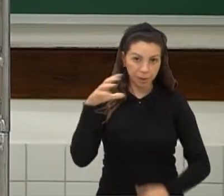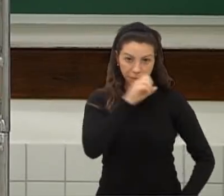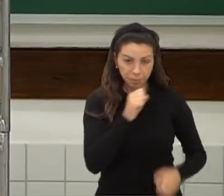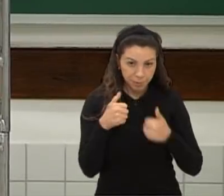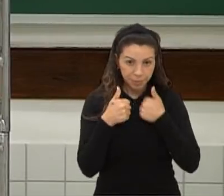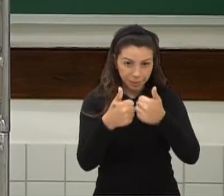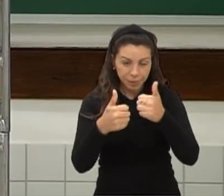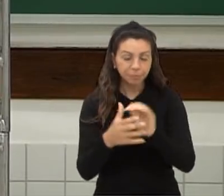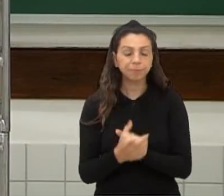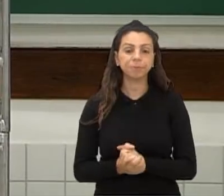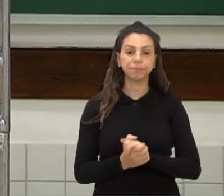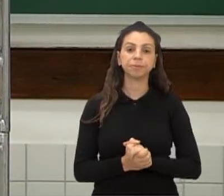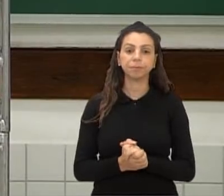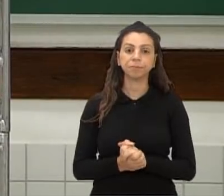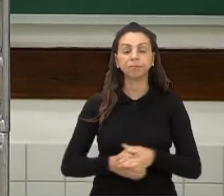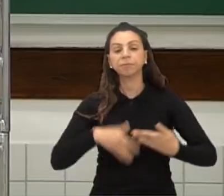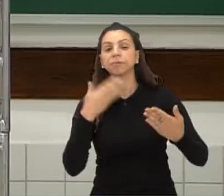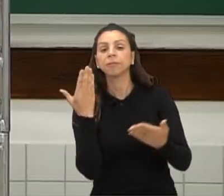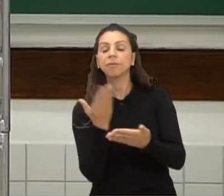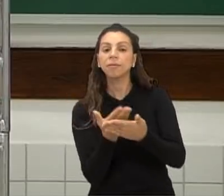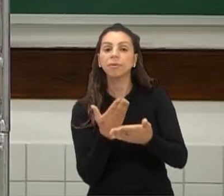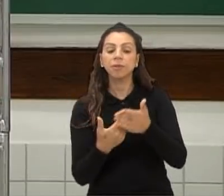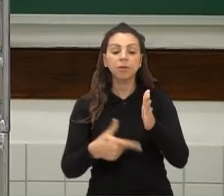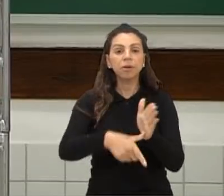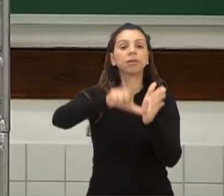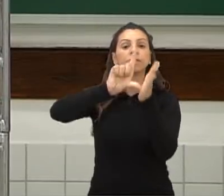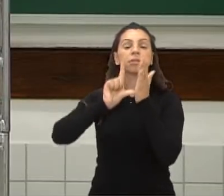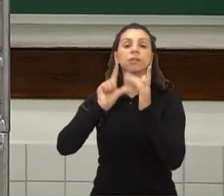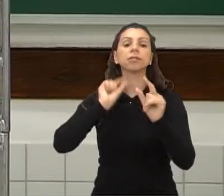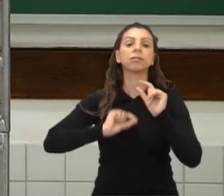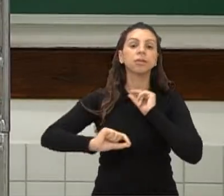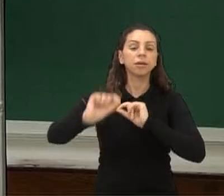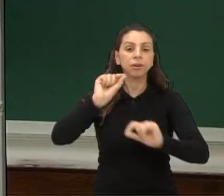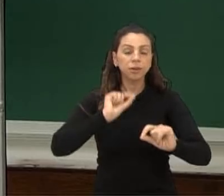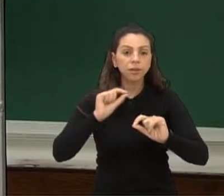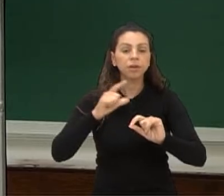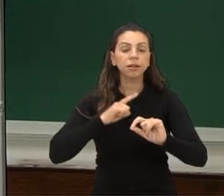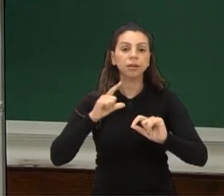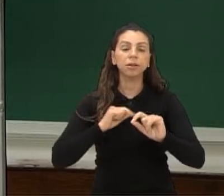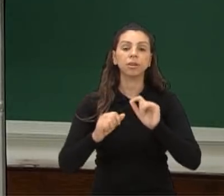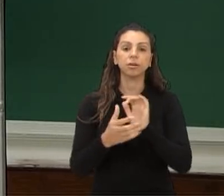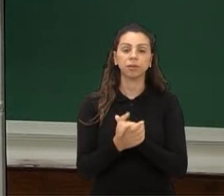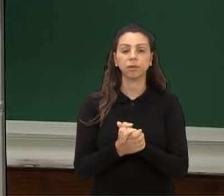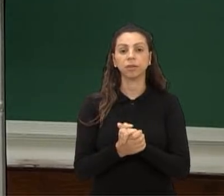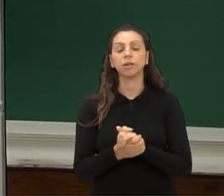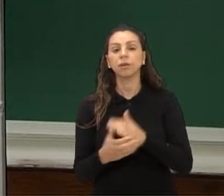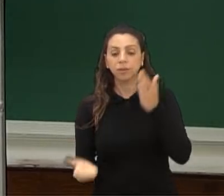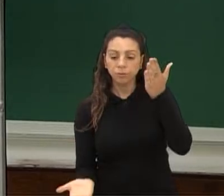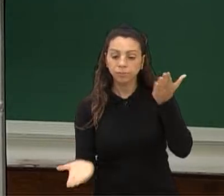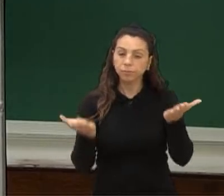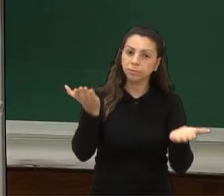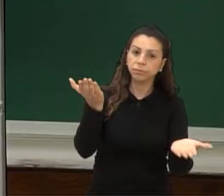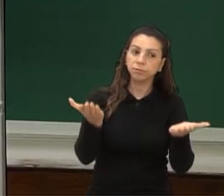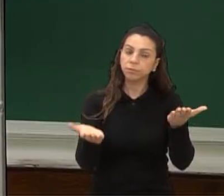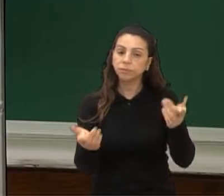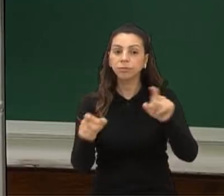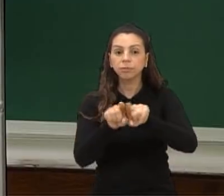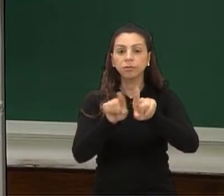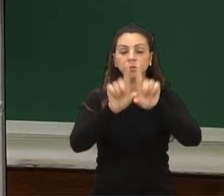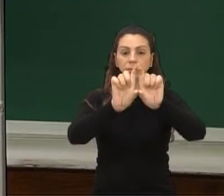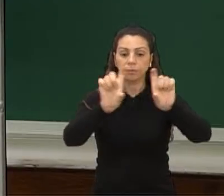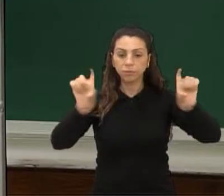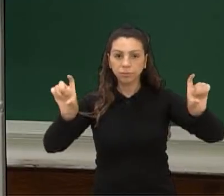bem? Bom, na aula anterior, nós falamos sobre as propriedades de equivalência das